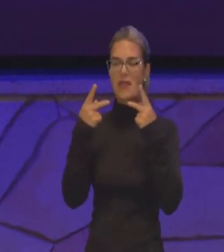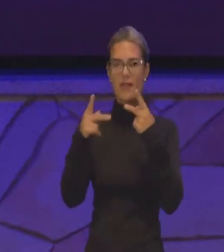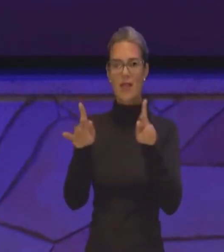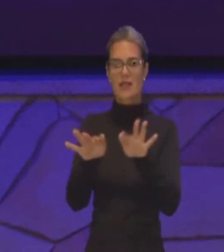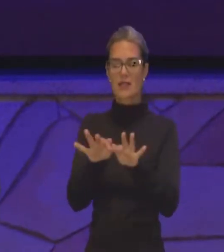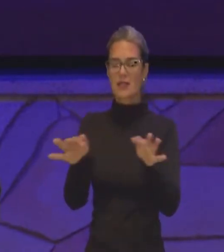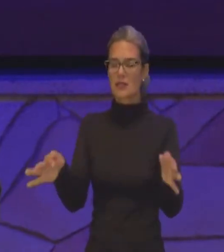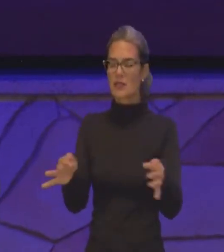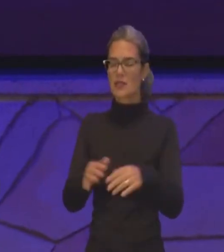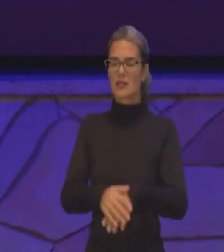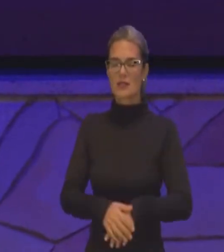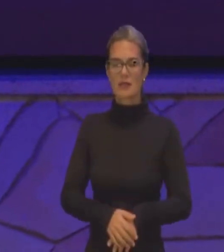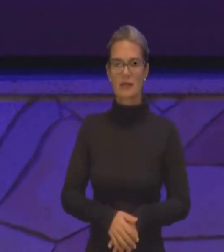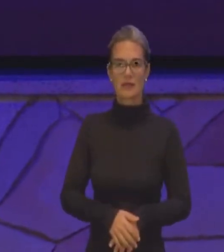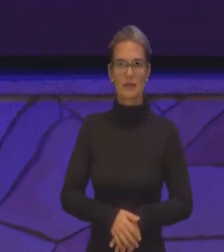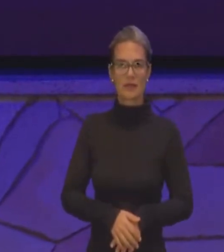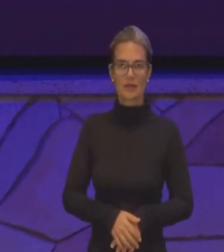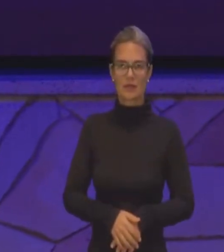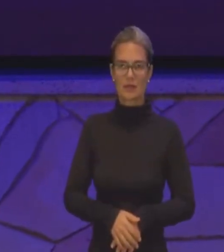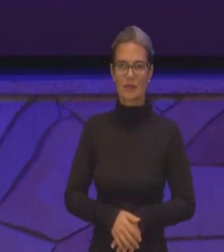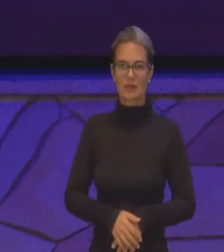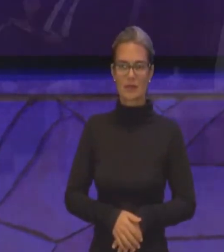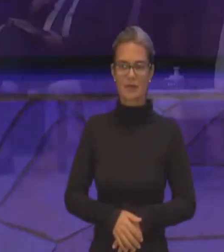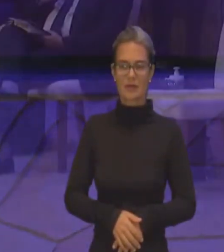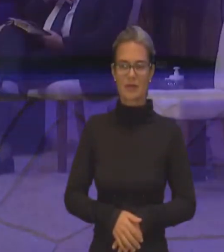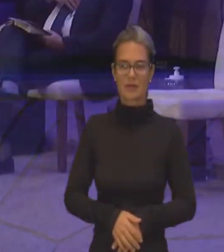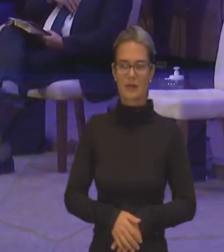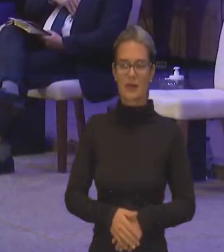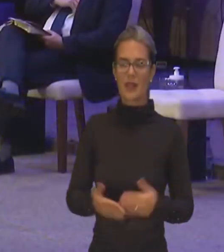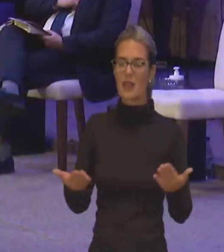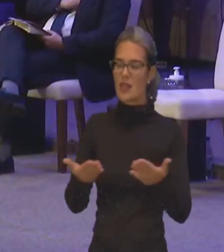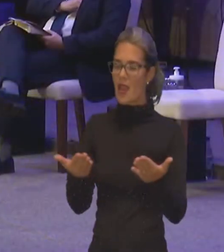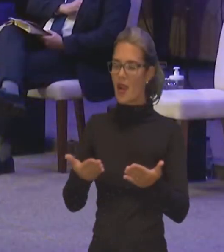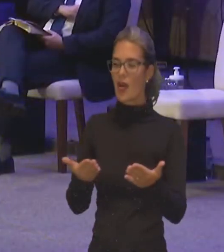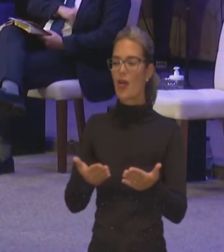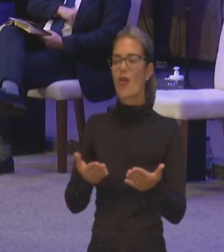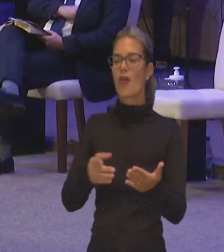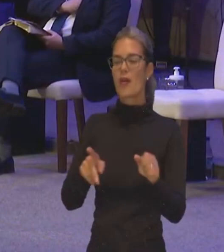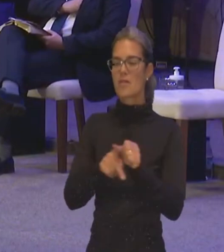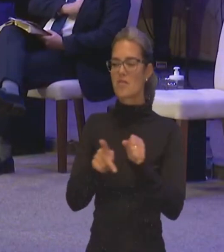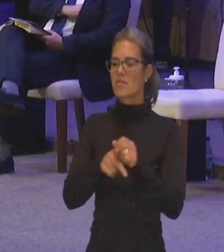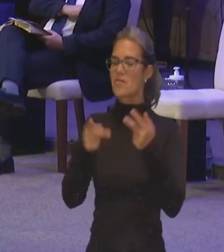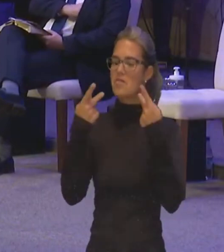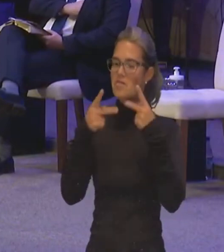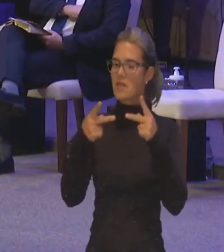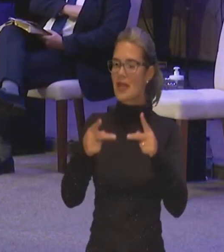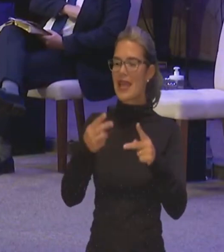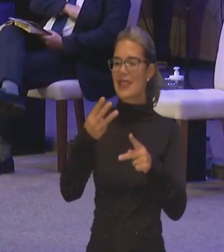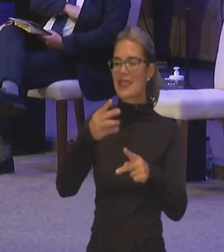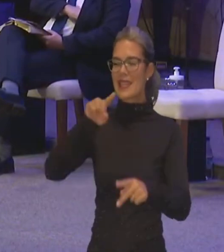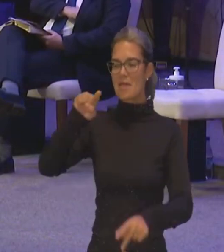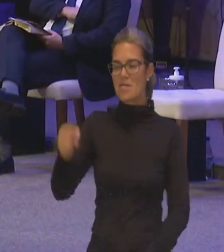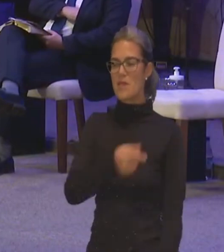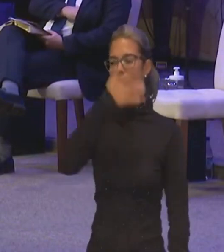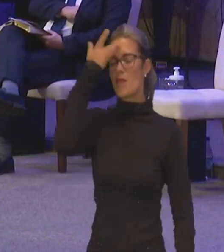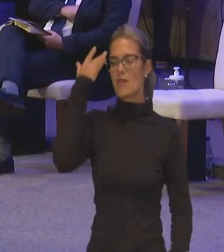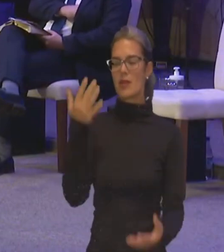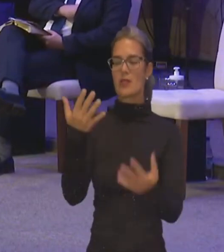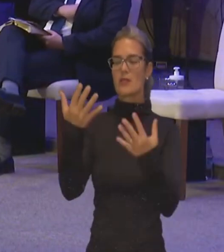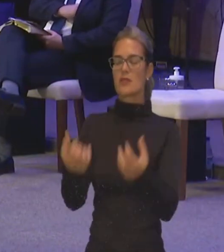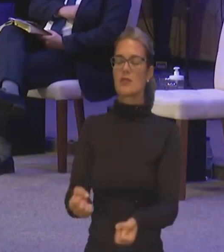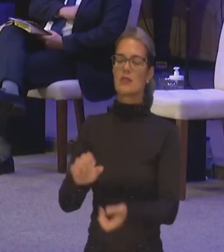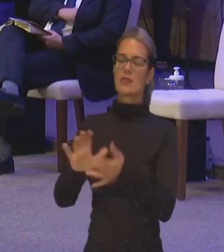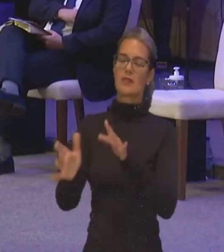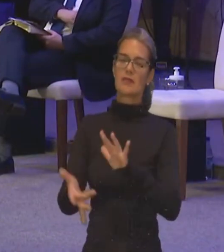conversão, e agora o início da igreja. Cerca de 3.000 pessoas